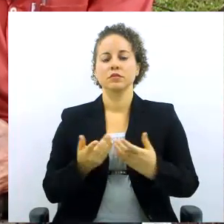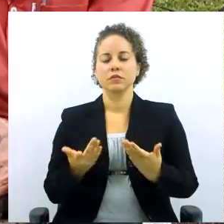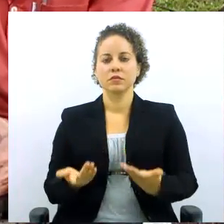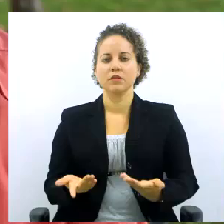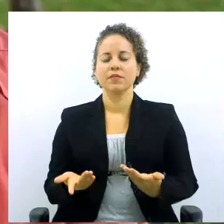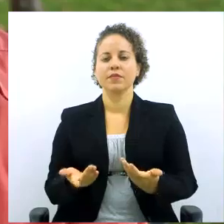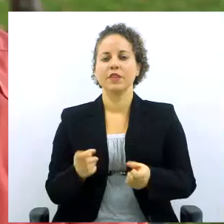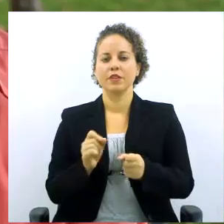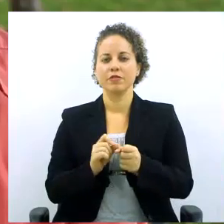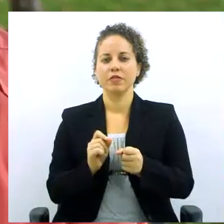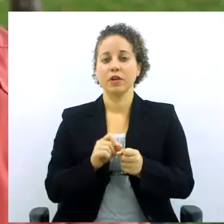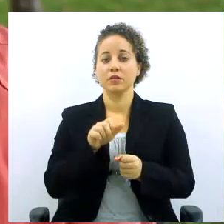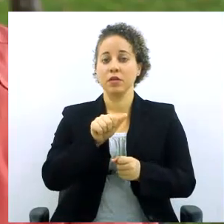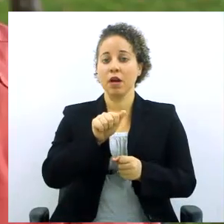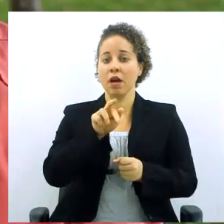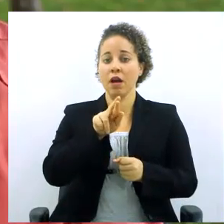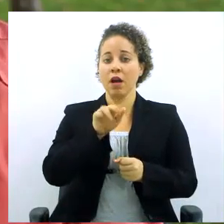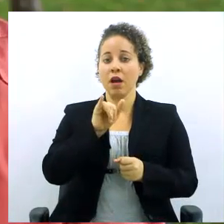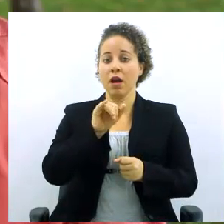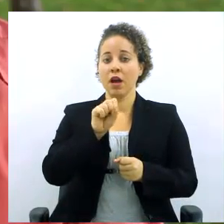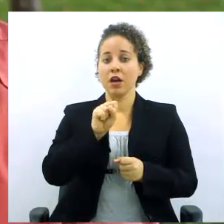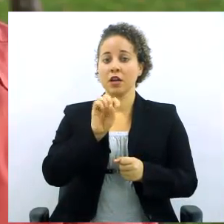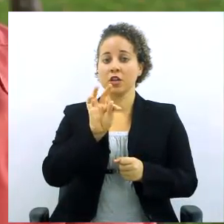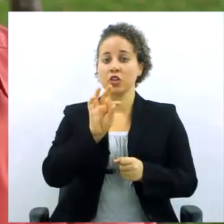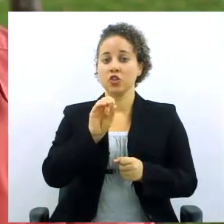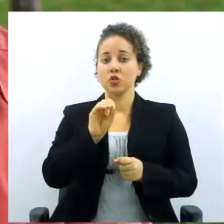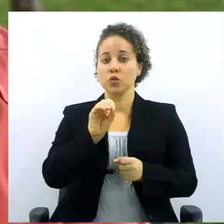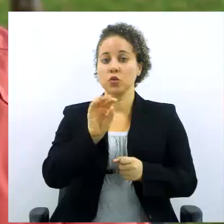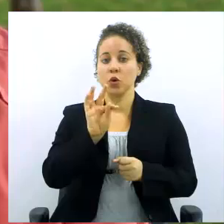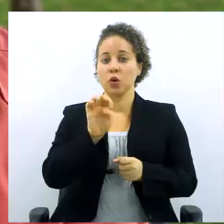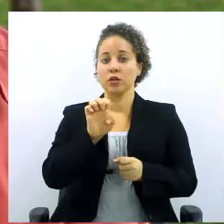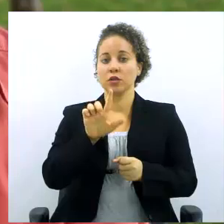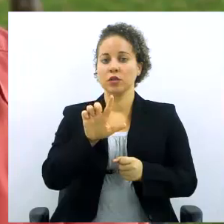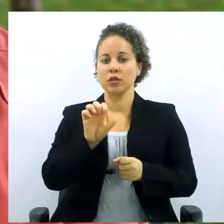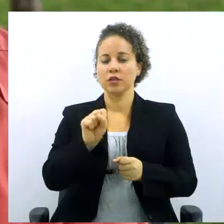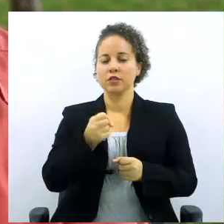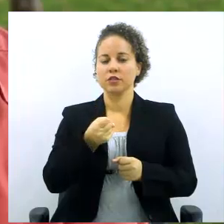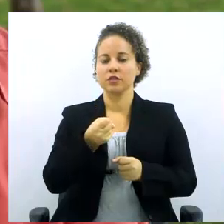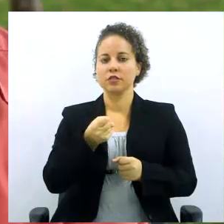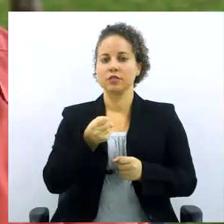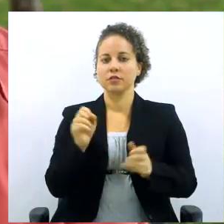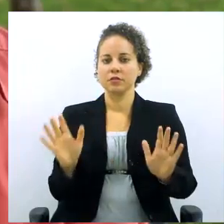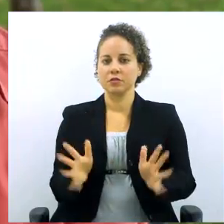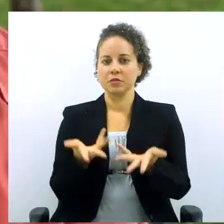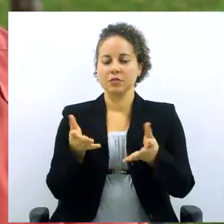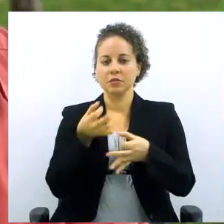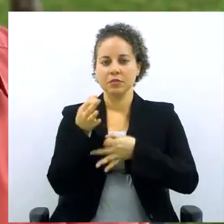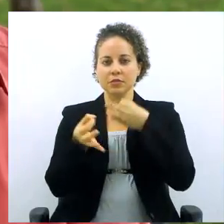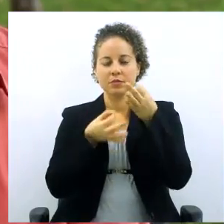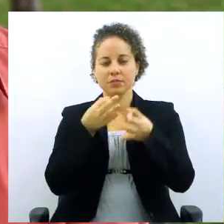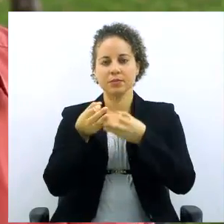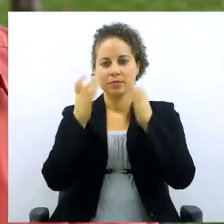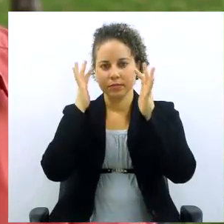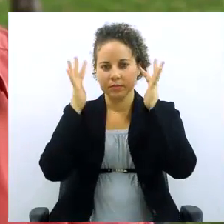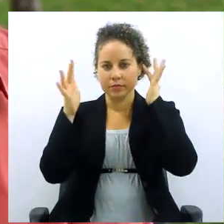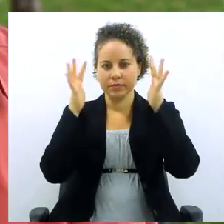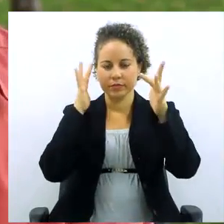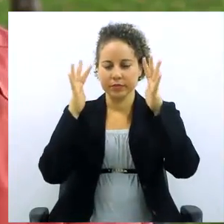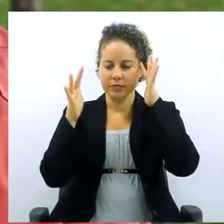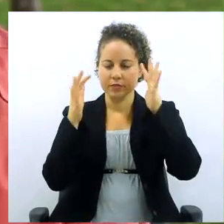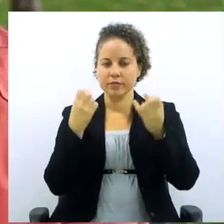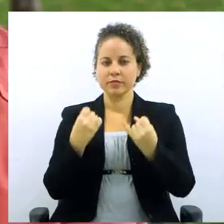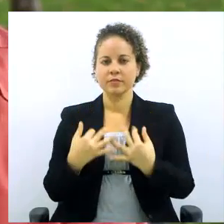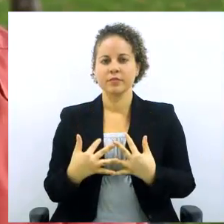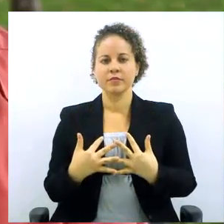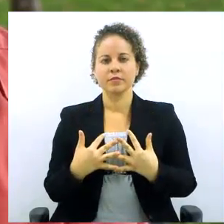faz Aristóteles ter sua contribuição na teoria econômica, né? Que é a distinção, por